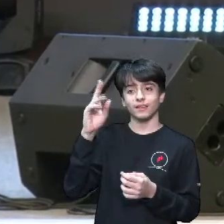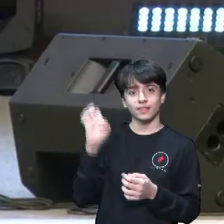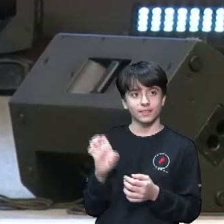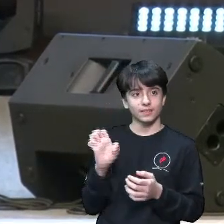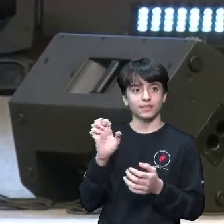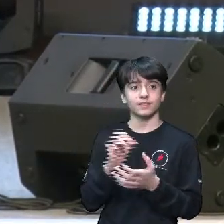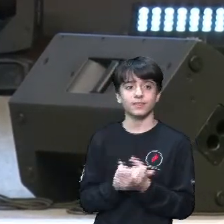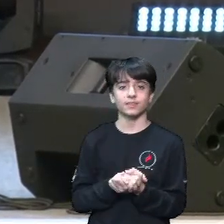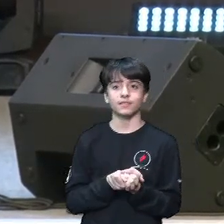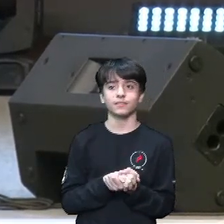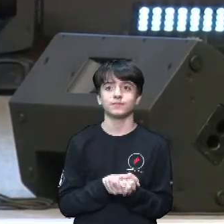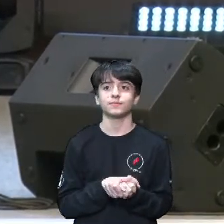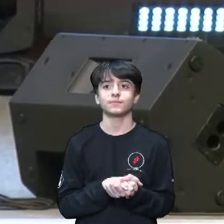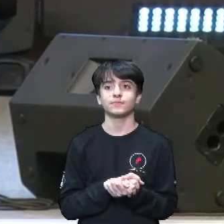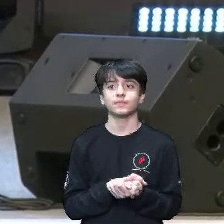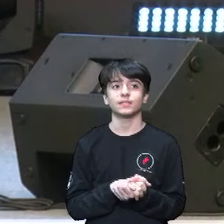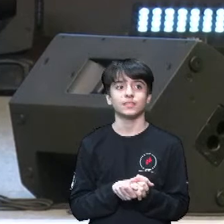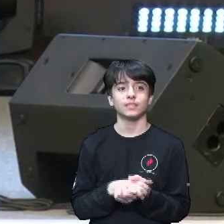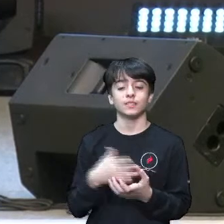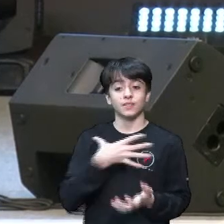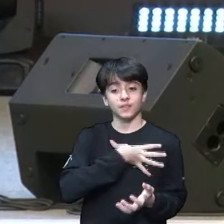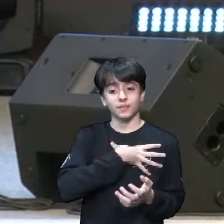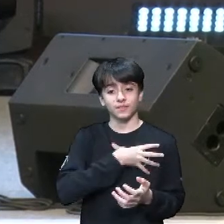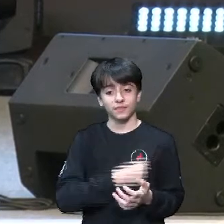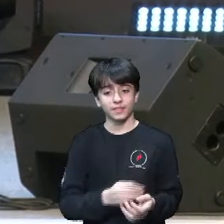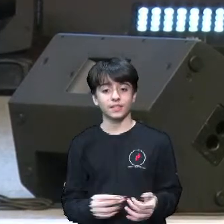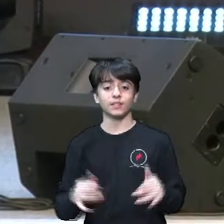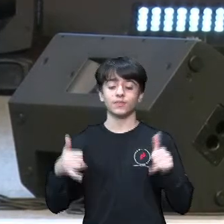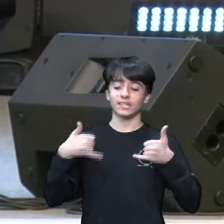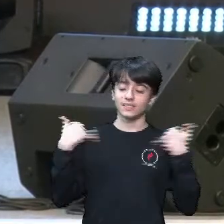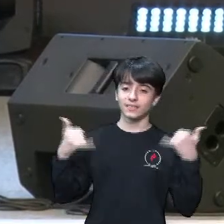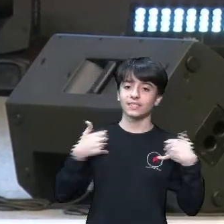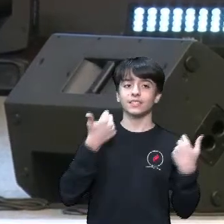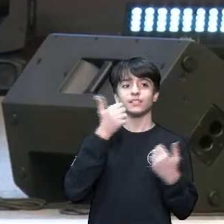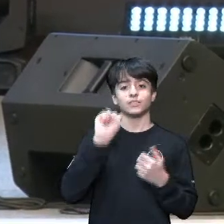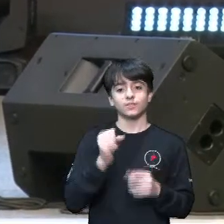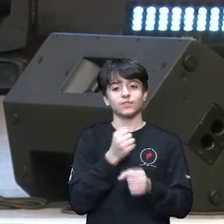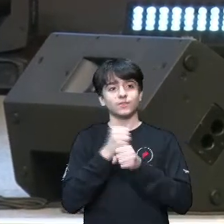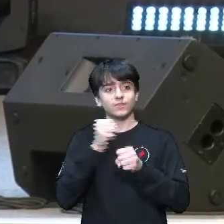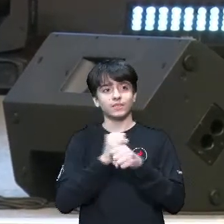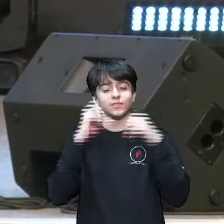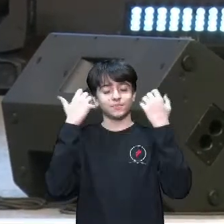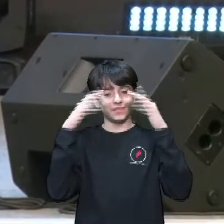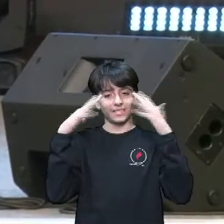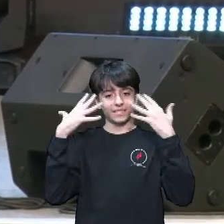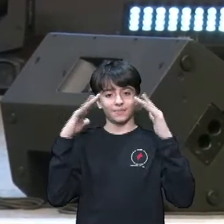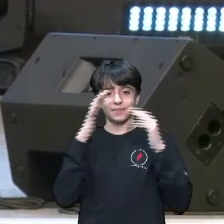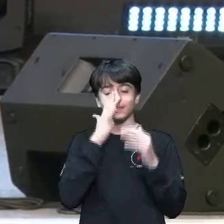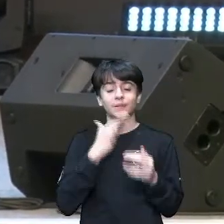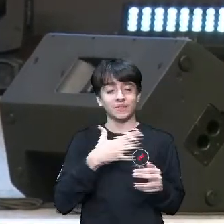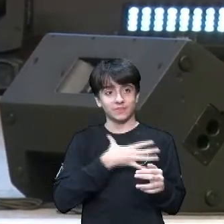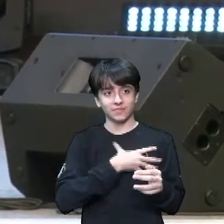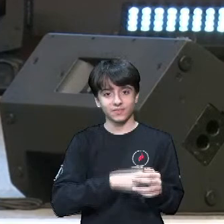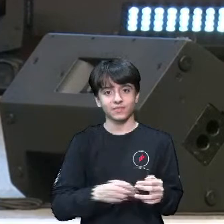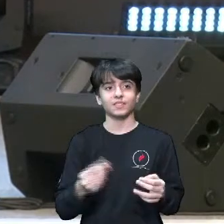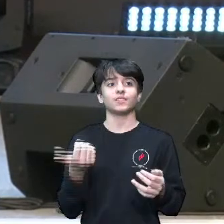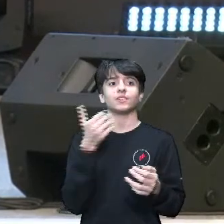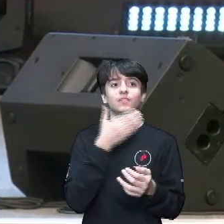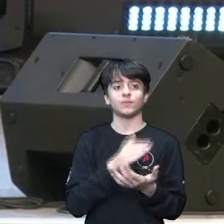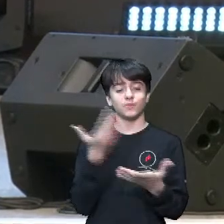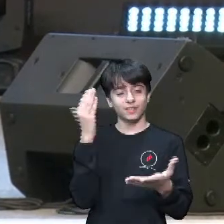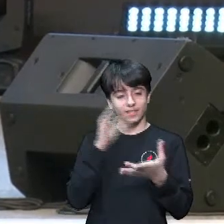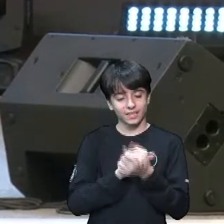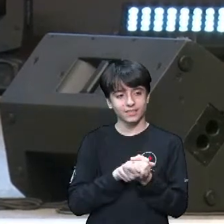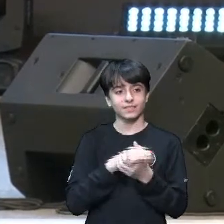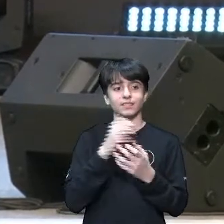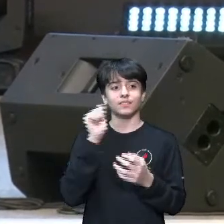pelo seu filho que está completando 18 anos hoje. Parabéns ao filho do casal Ana